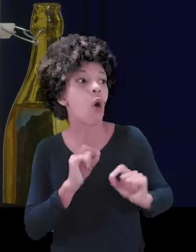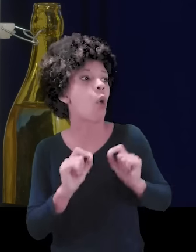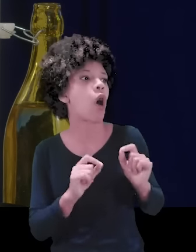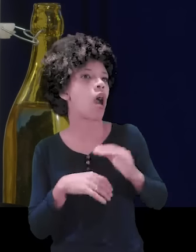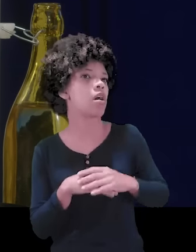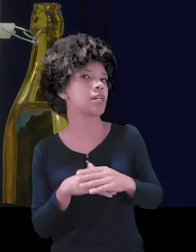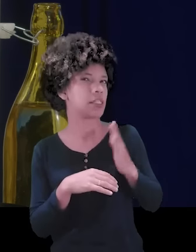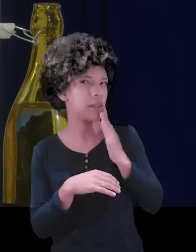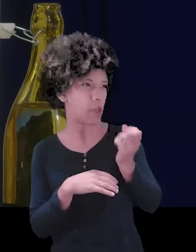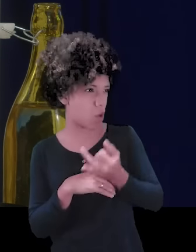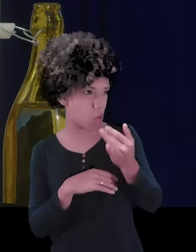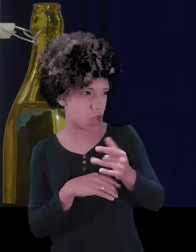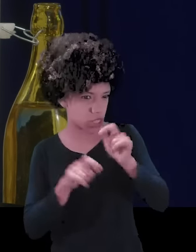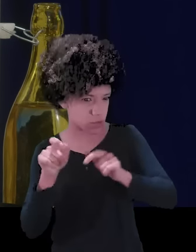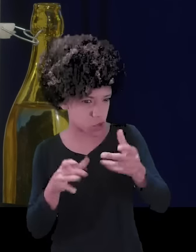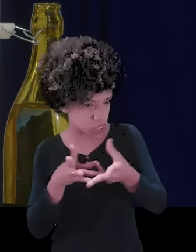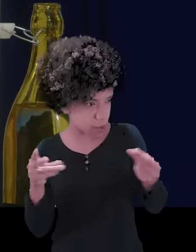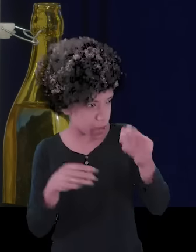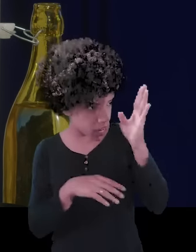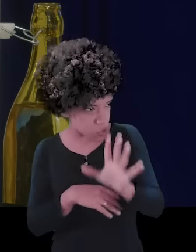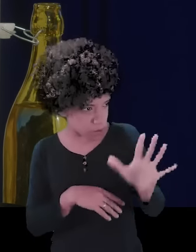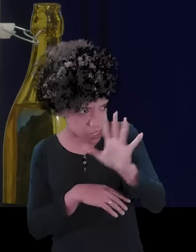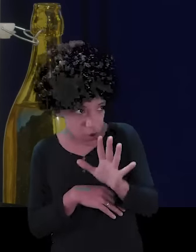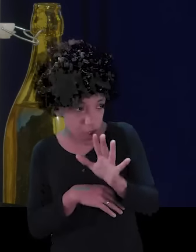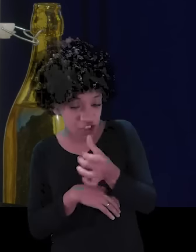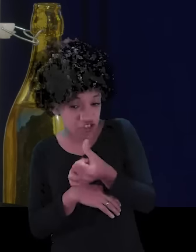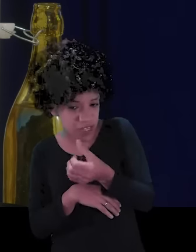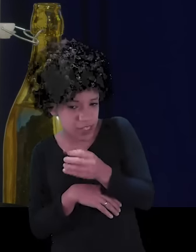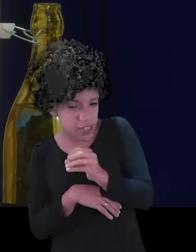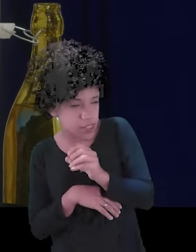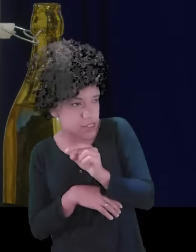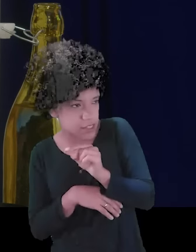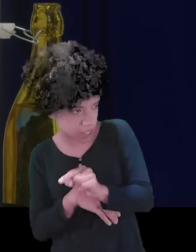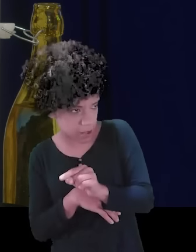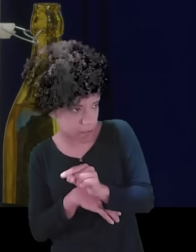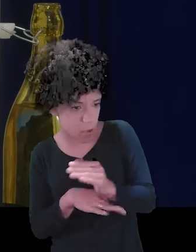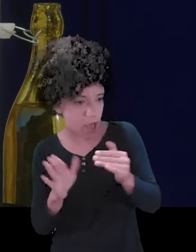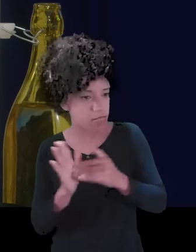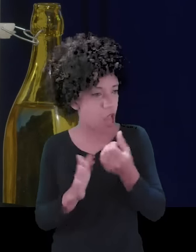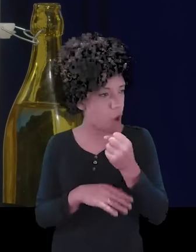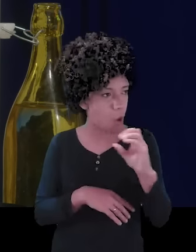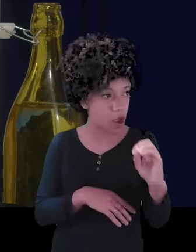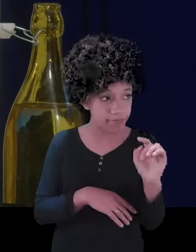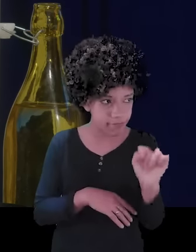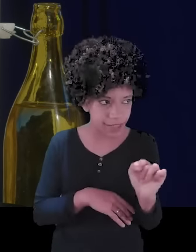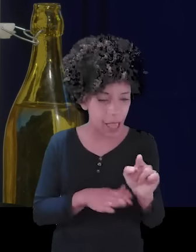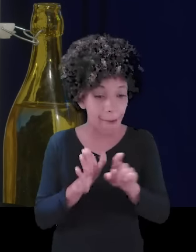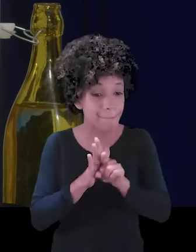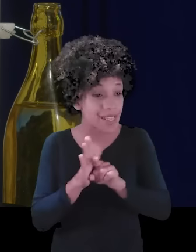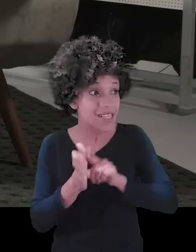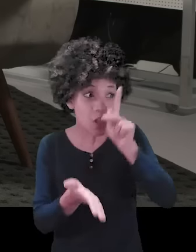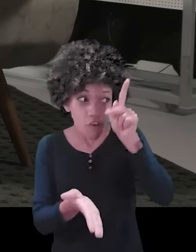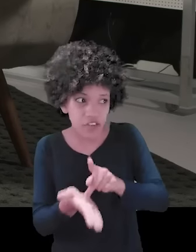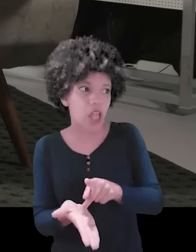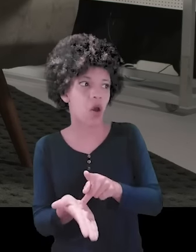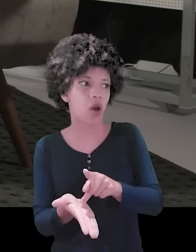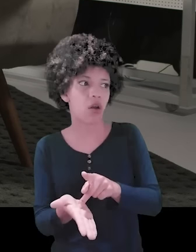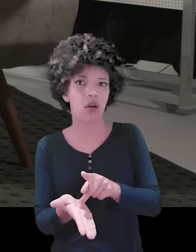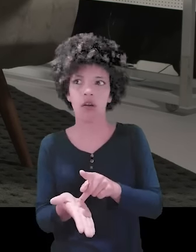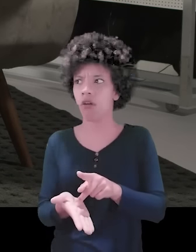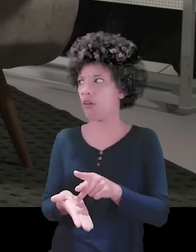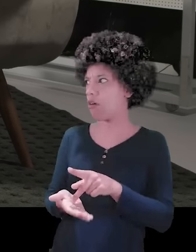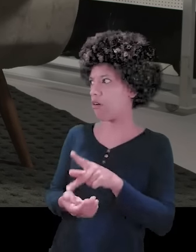pessoas desaparecem por ano no Brasil em média de 60 a 80 minutos dados oficiais qualquer um pode chegar